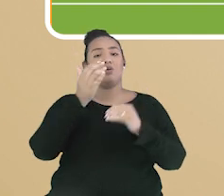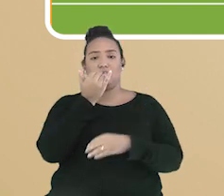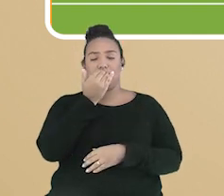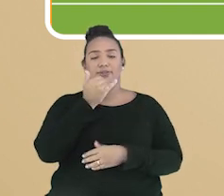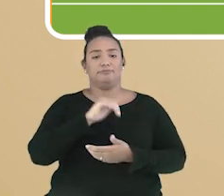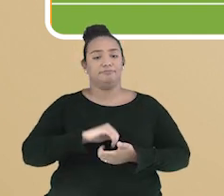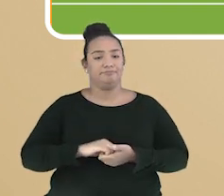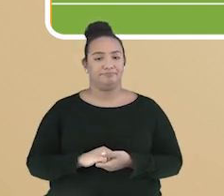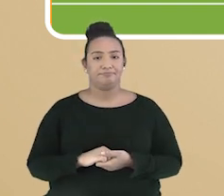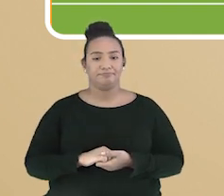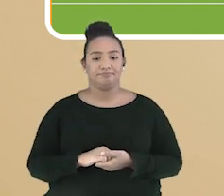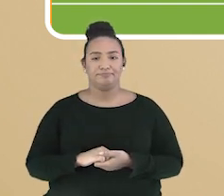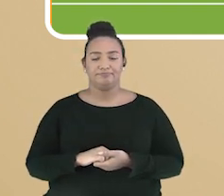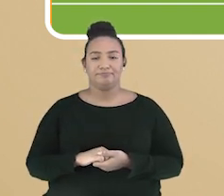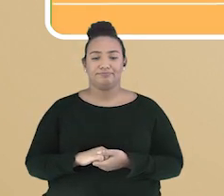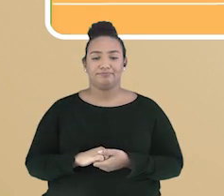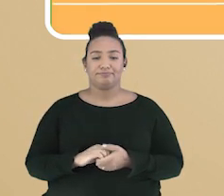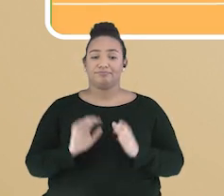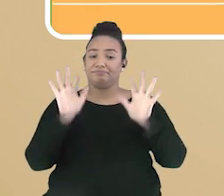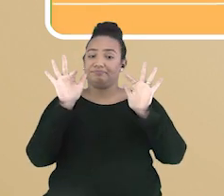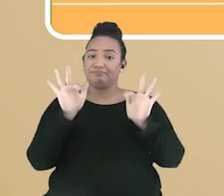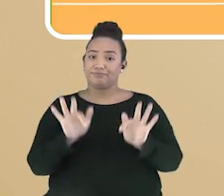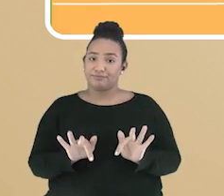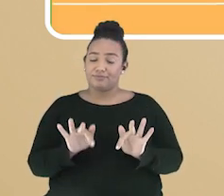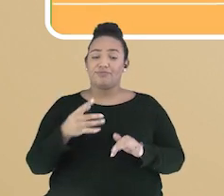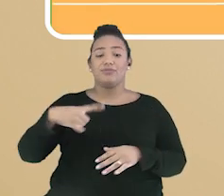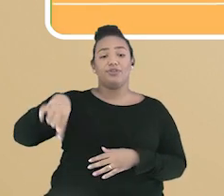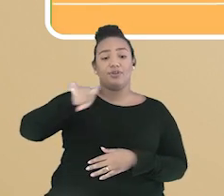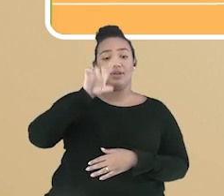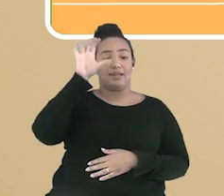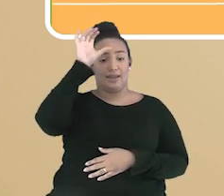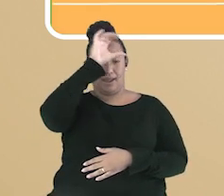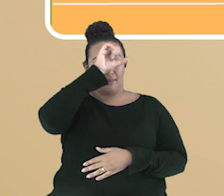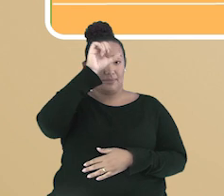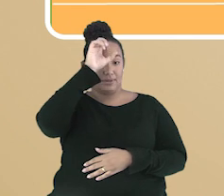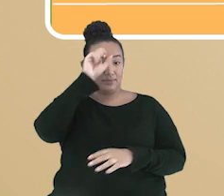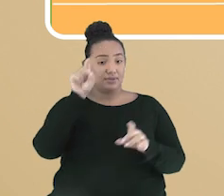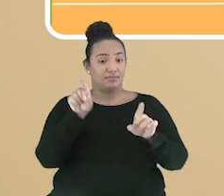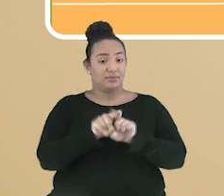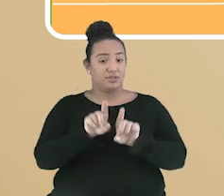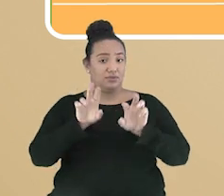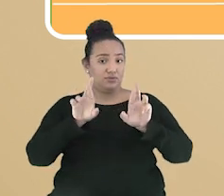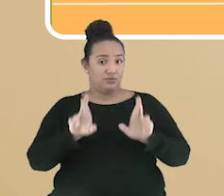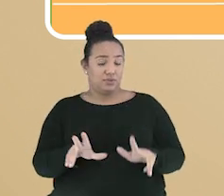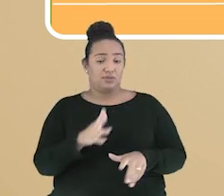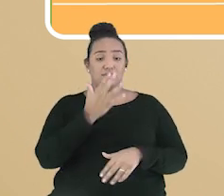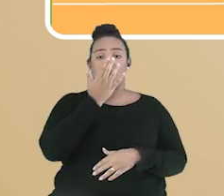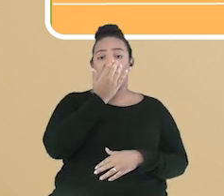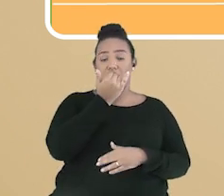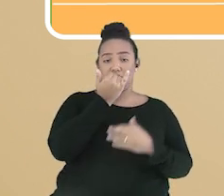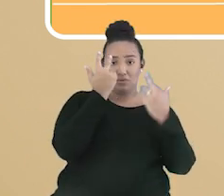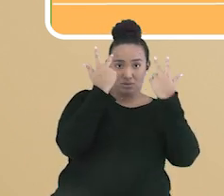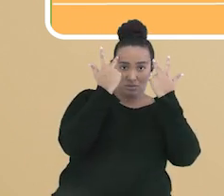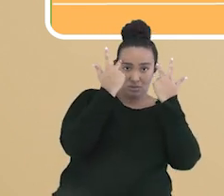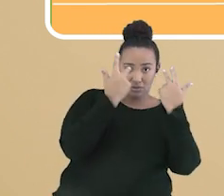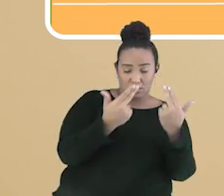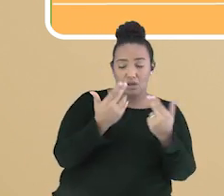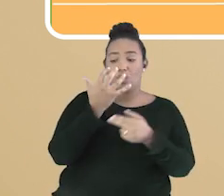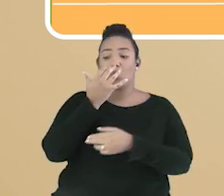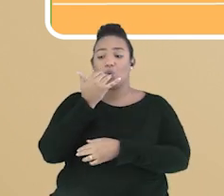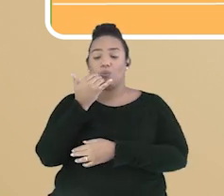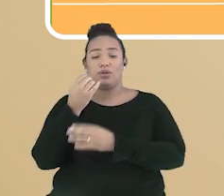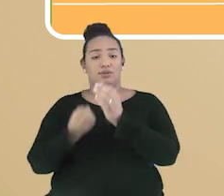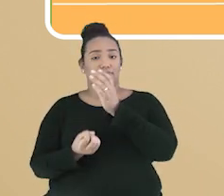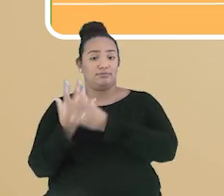porção. E por fim, aprendemos a diferença entre alimentos naturais e industrializados e